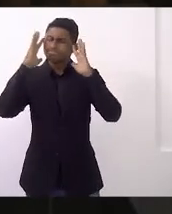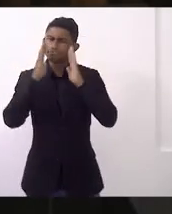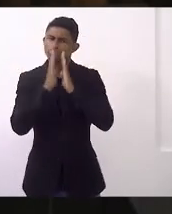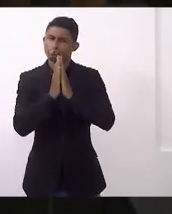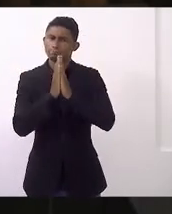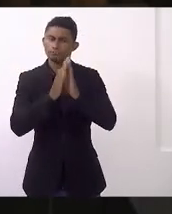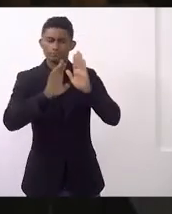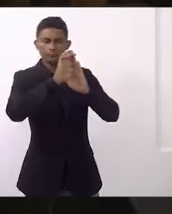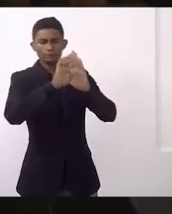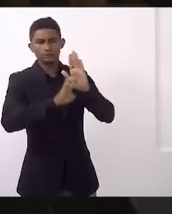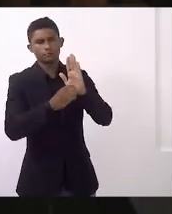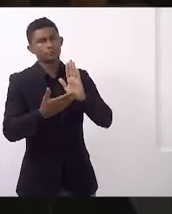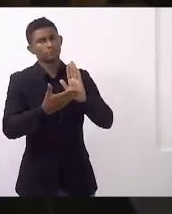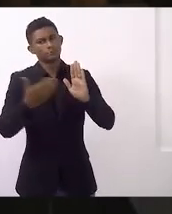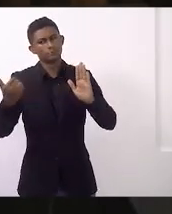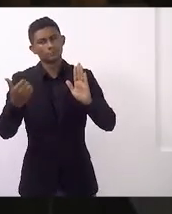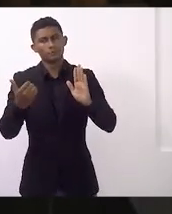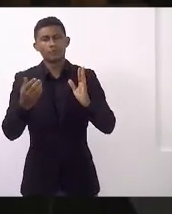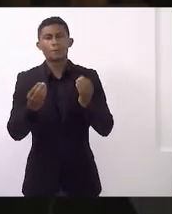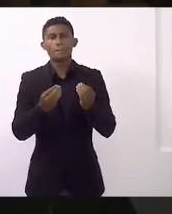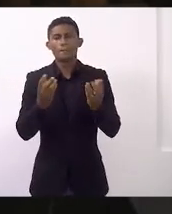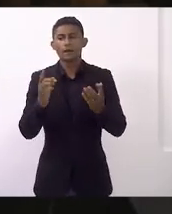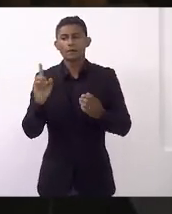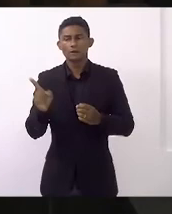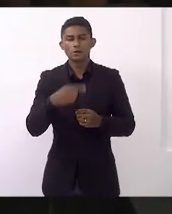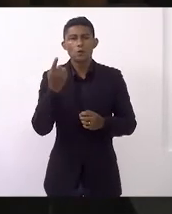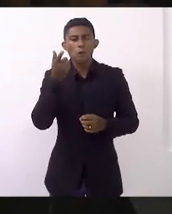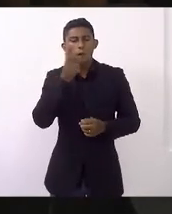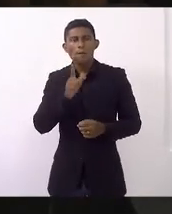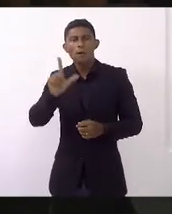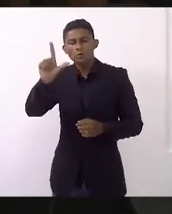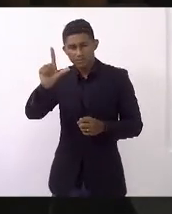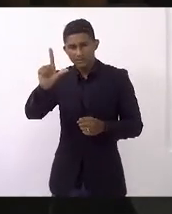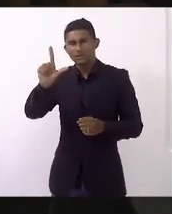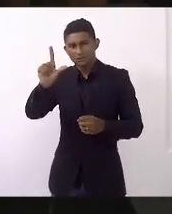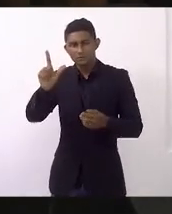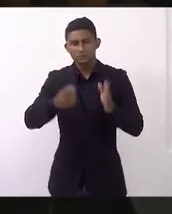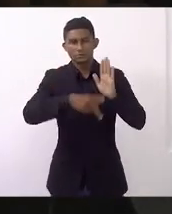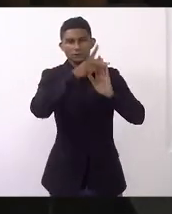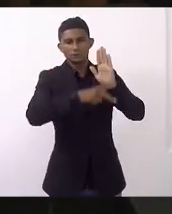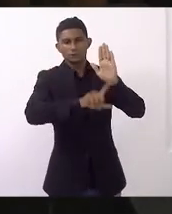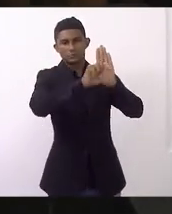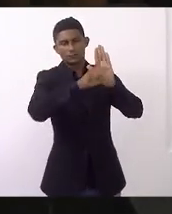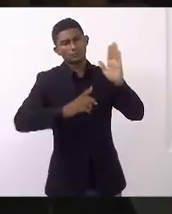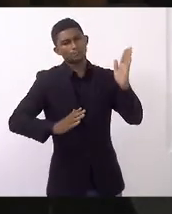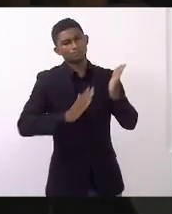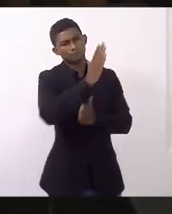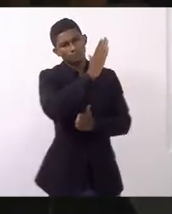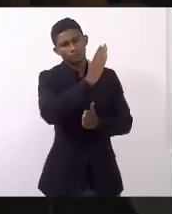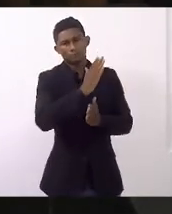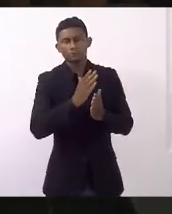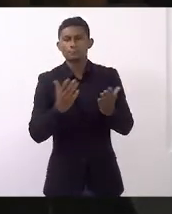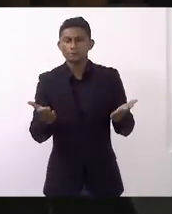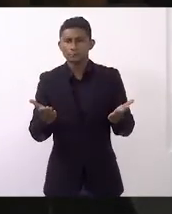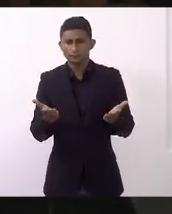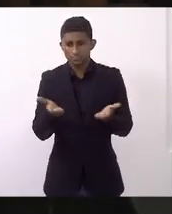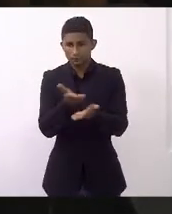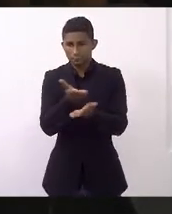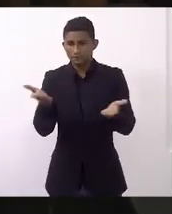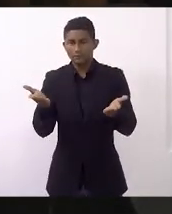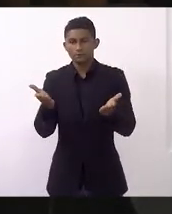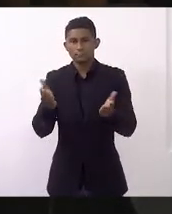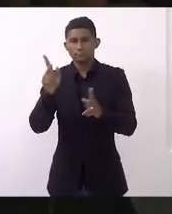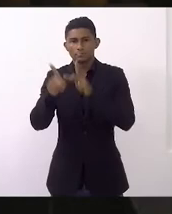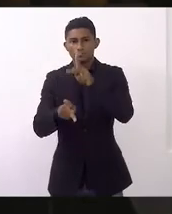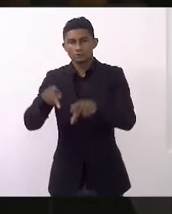essa emenda, para que a gente consiga a aprovação desse projeto e que o cidadão do Rio de Janeiro